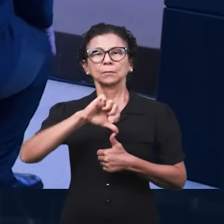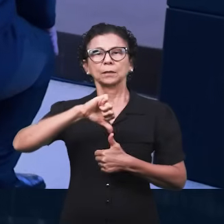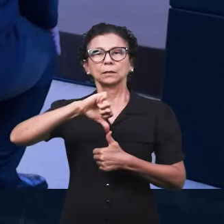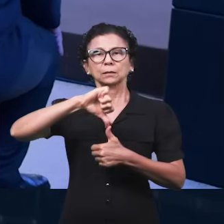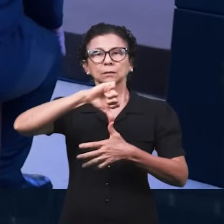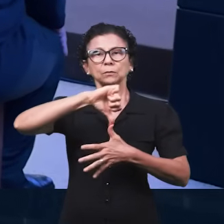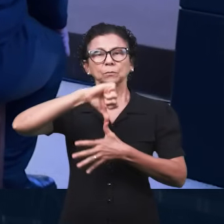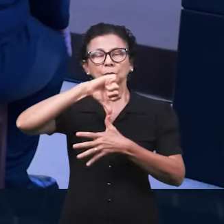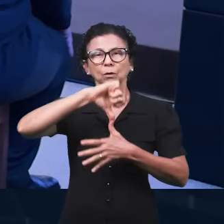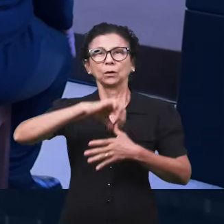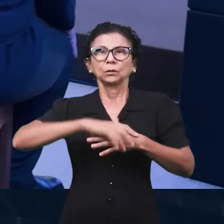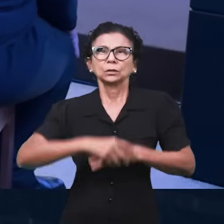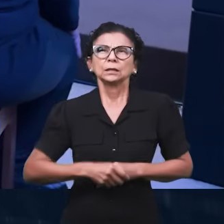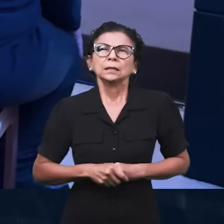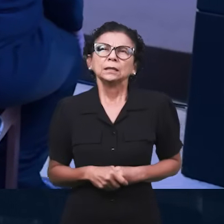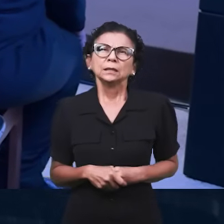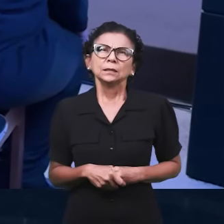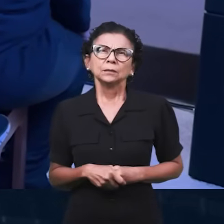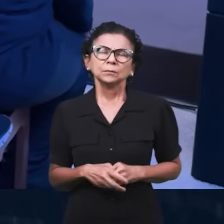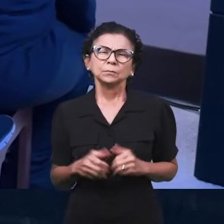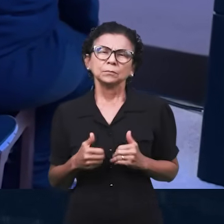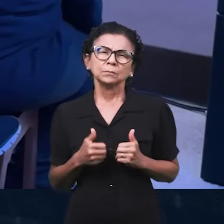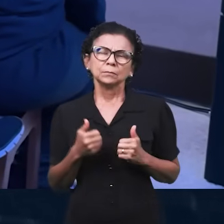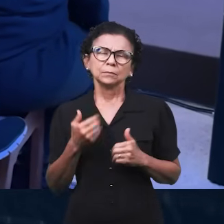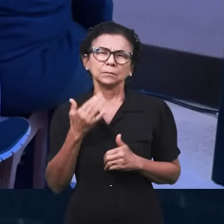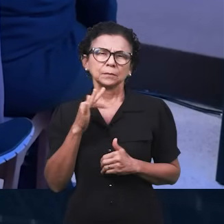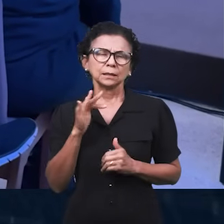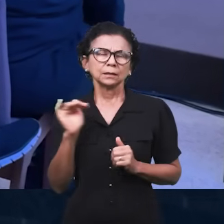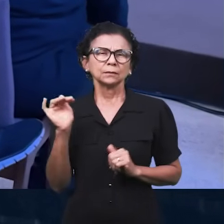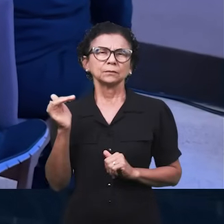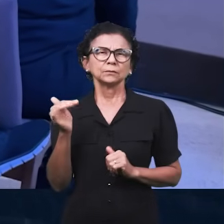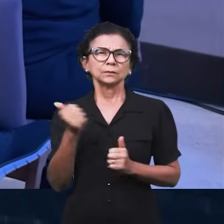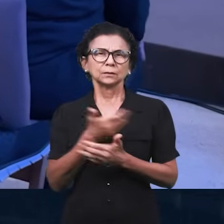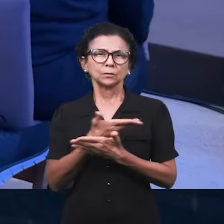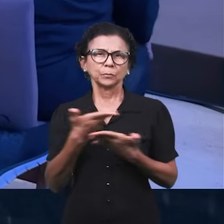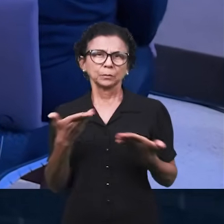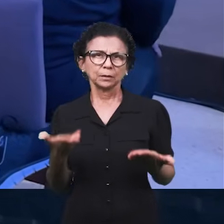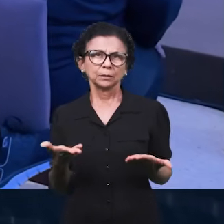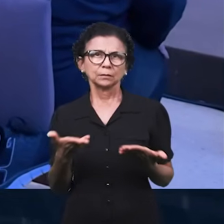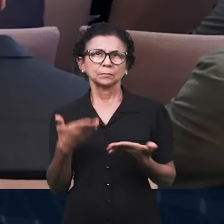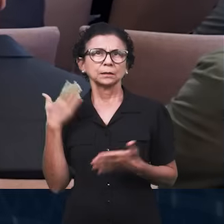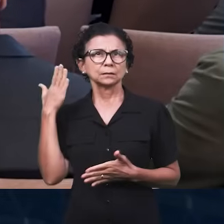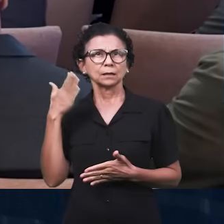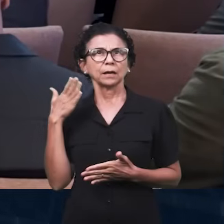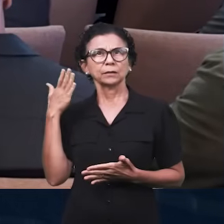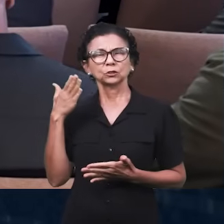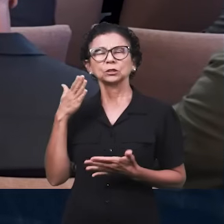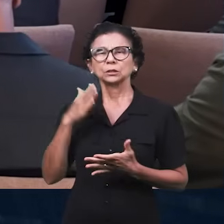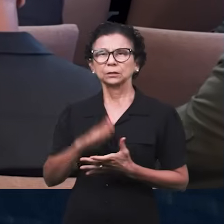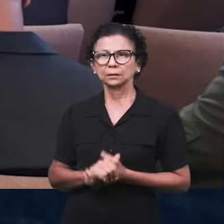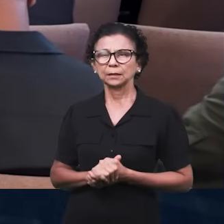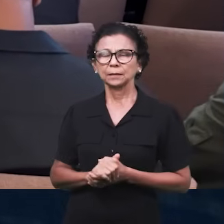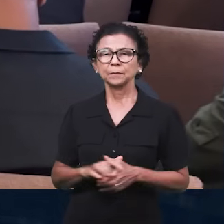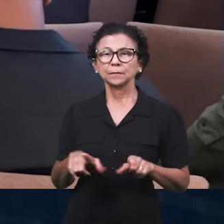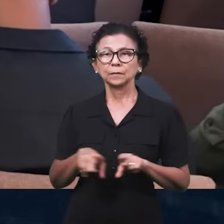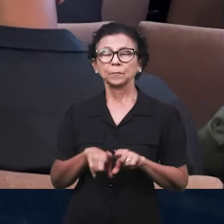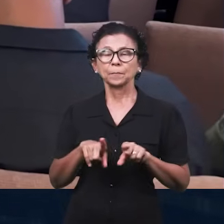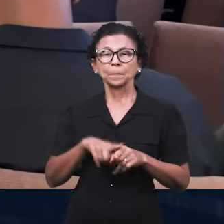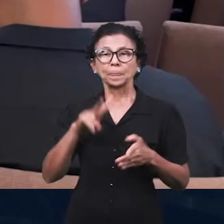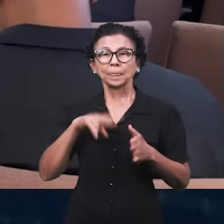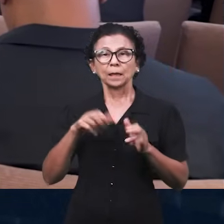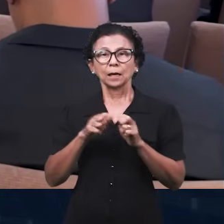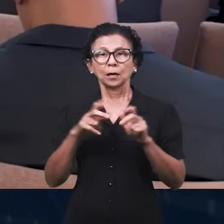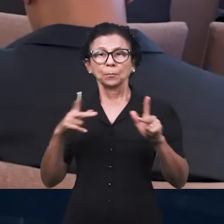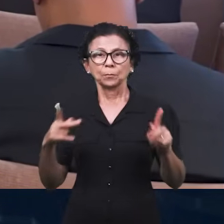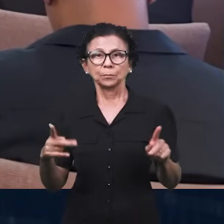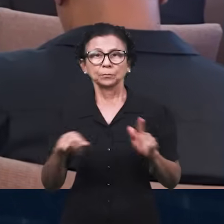no sábado, com uma breve saudação e lendo o texto de Apocalipse 4:11, lembrando a todos do momento de dar toda